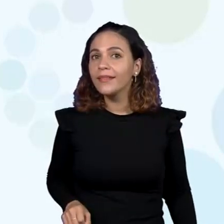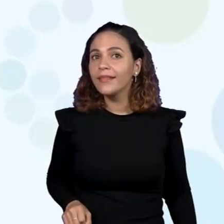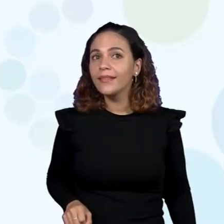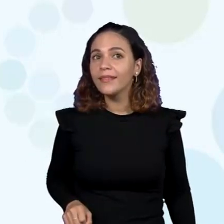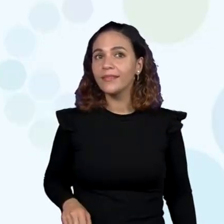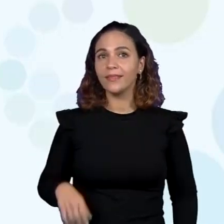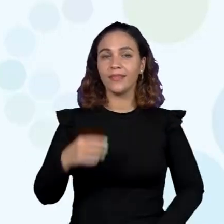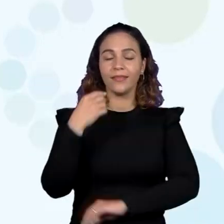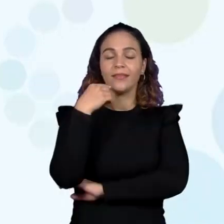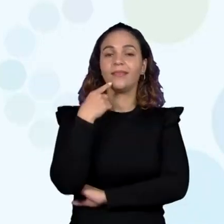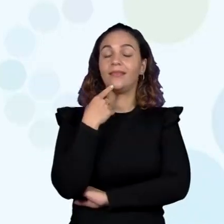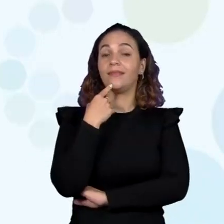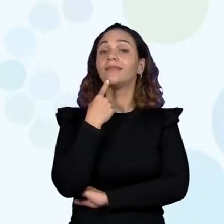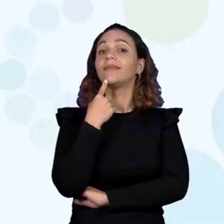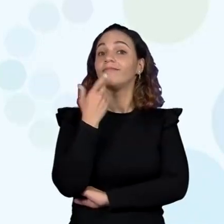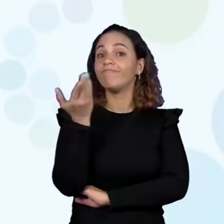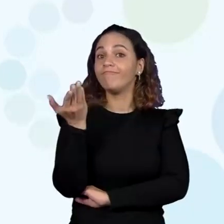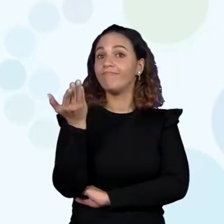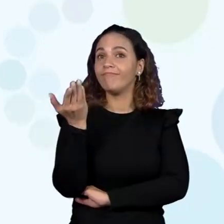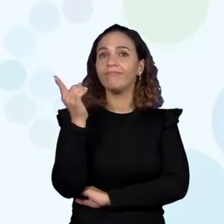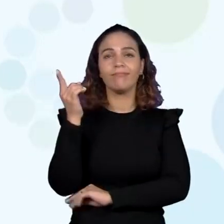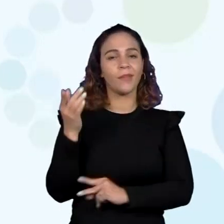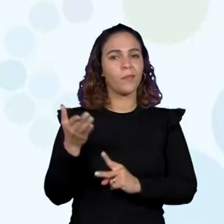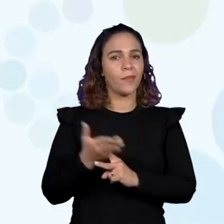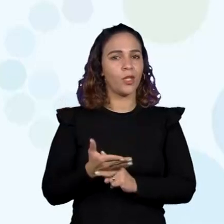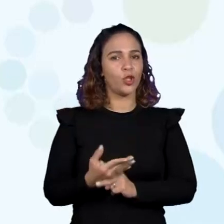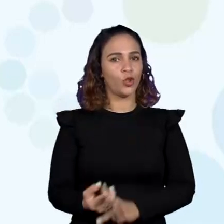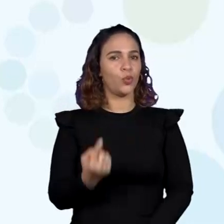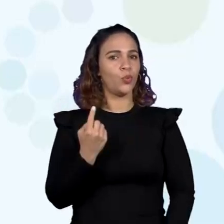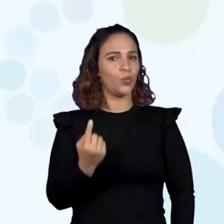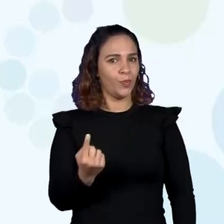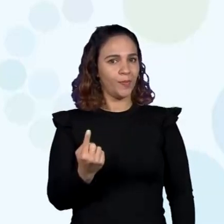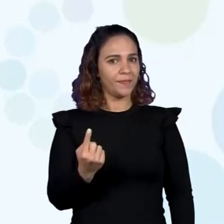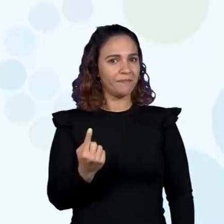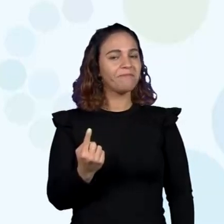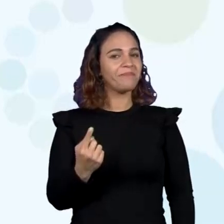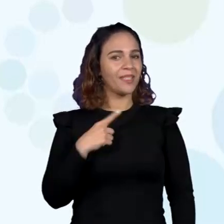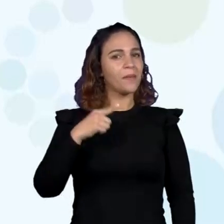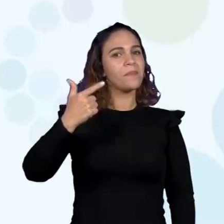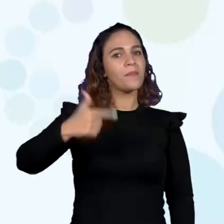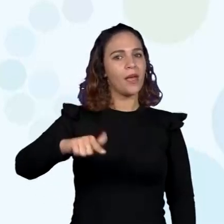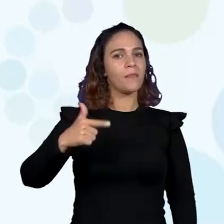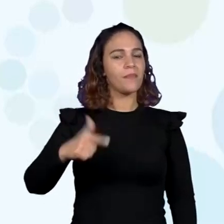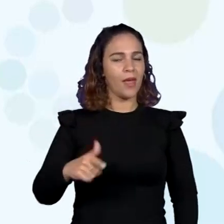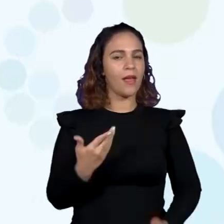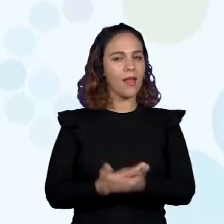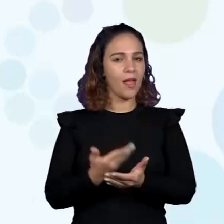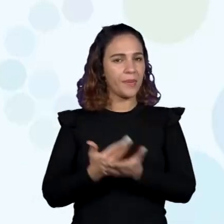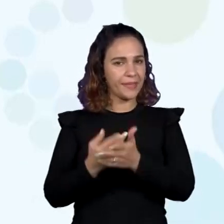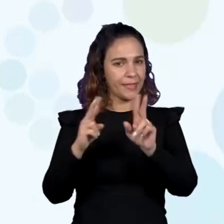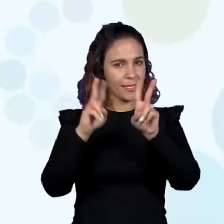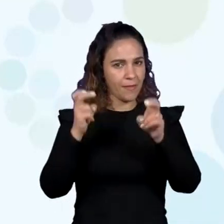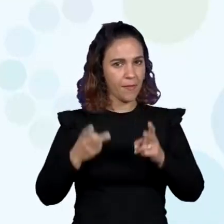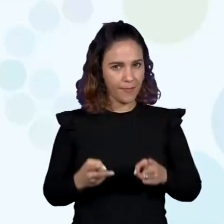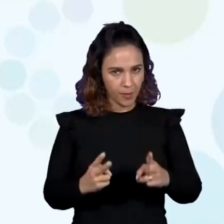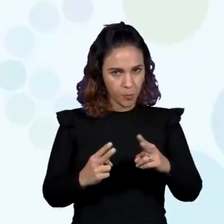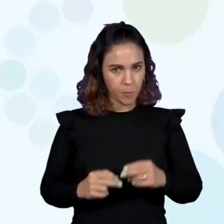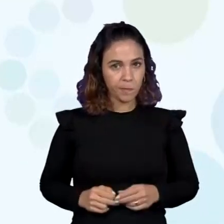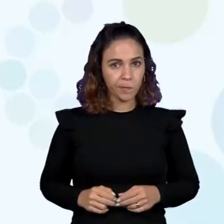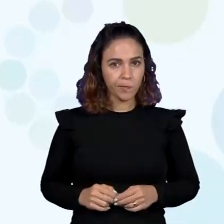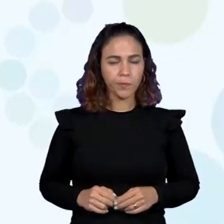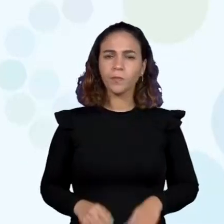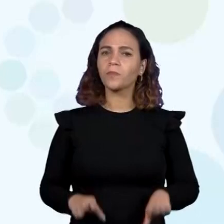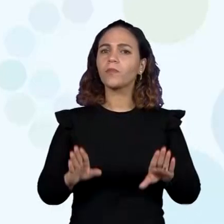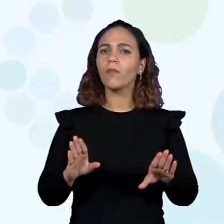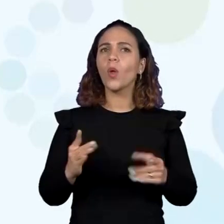com S. Parte 1. Nós teremos 2 aulas a respeito. E aí, qual